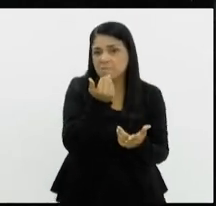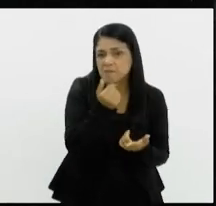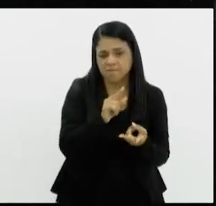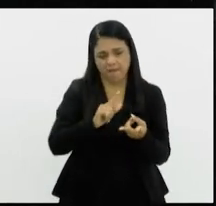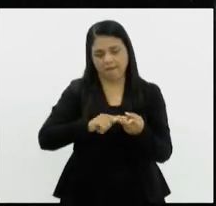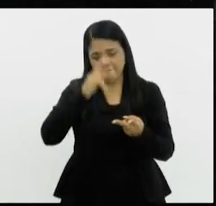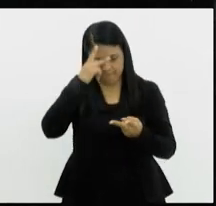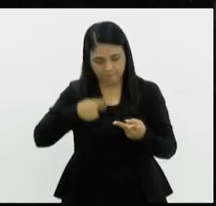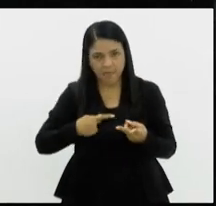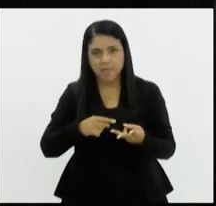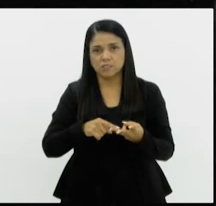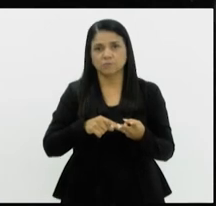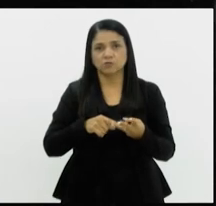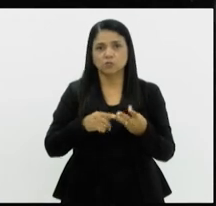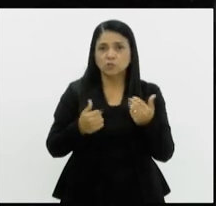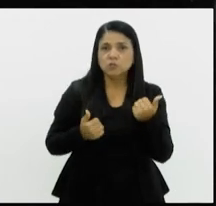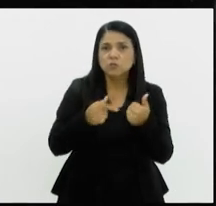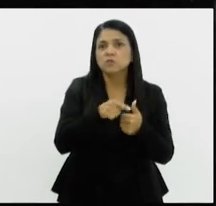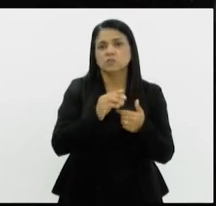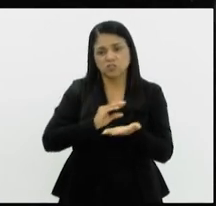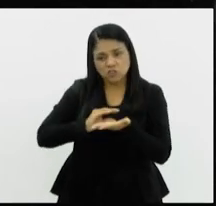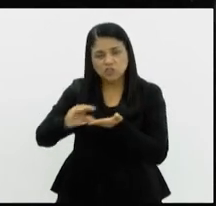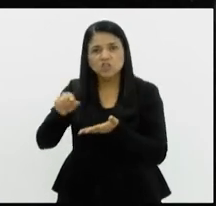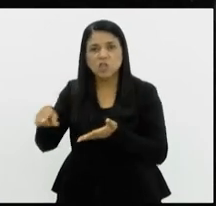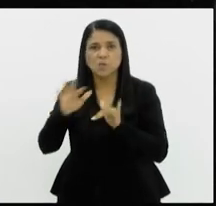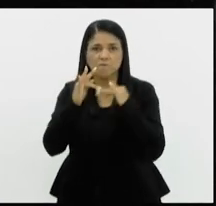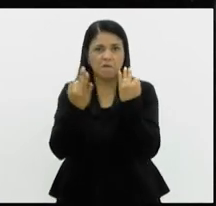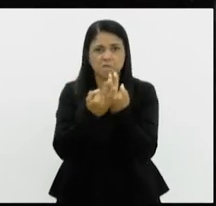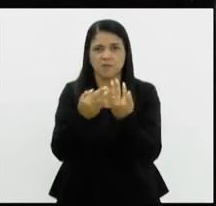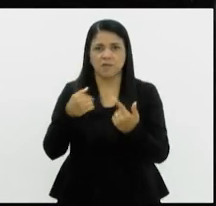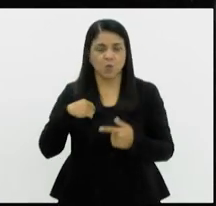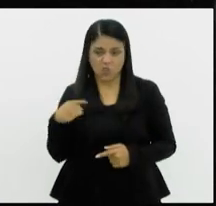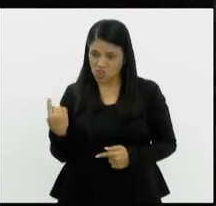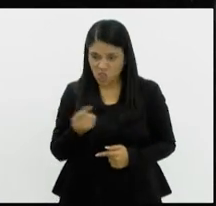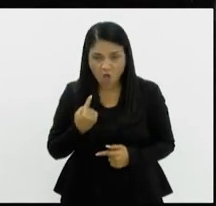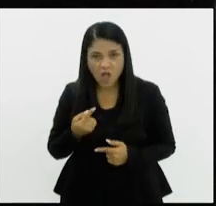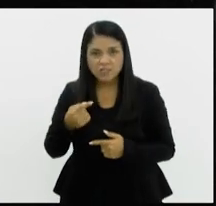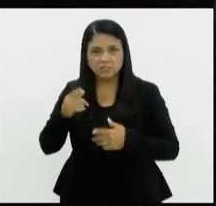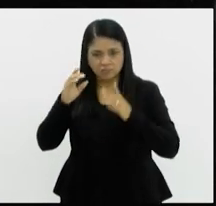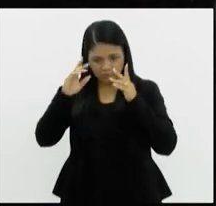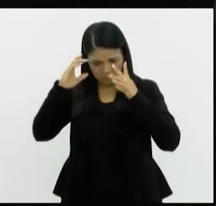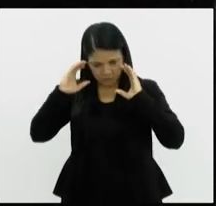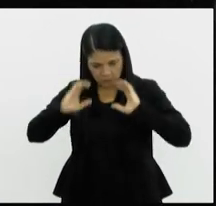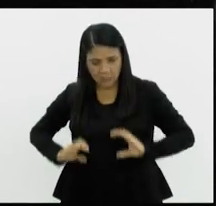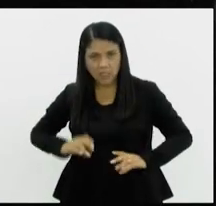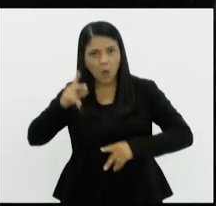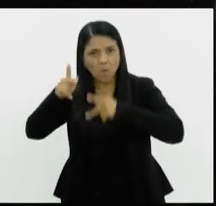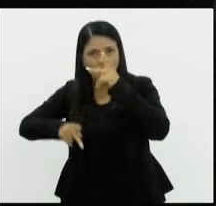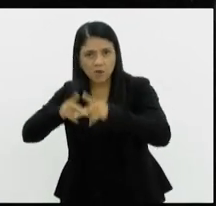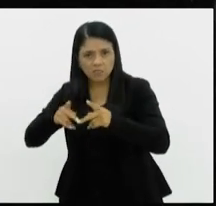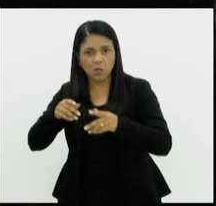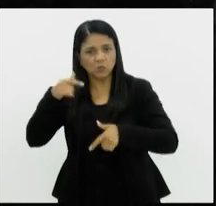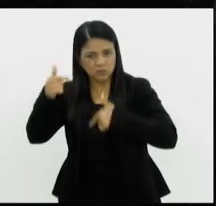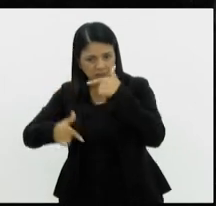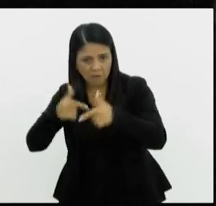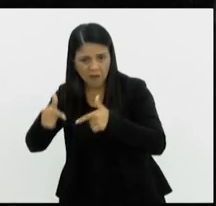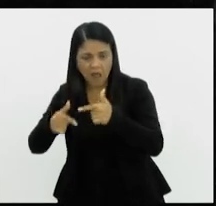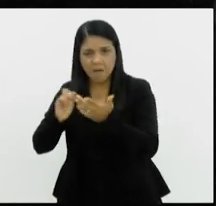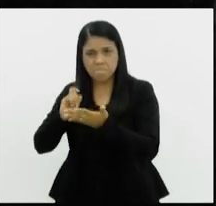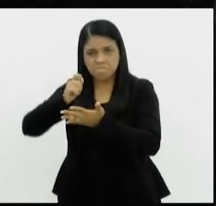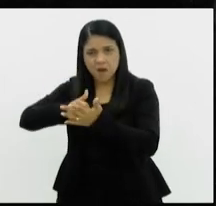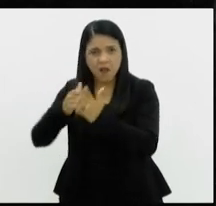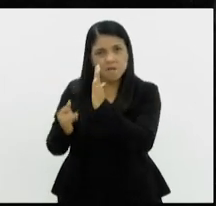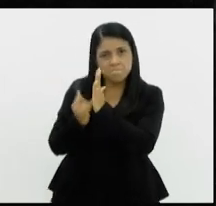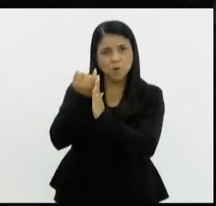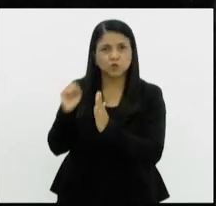se autossustentar sustentar a família dele e não nós termos que trabalharmos pagarmos impostos caríssimos e eles ter